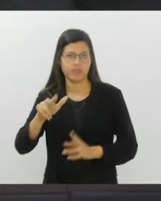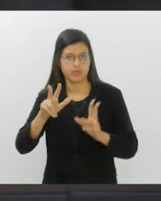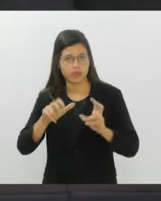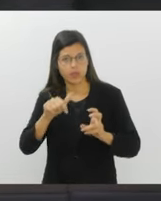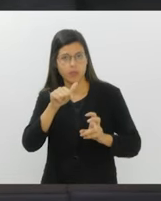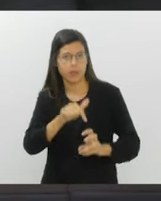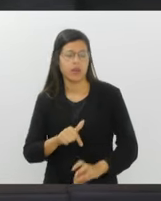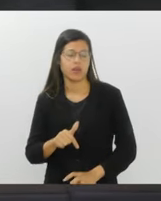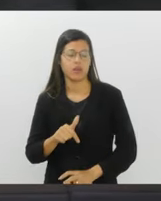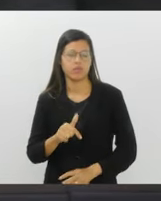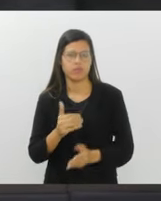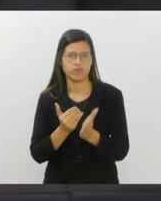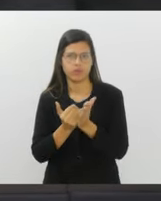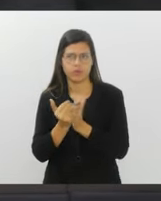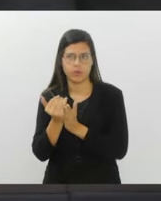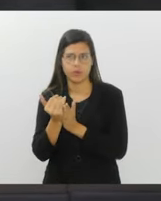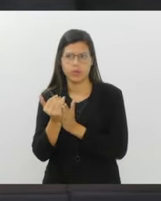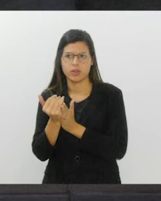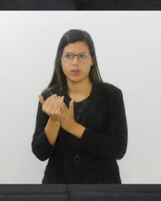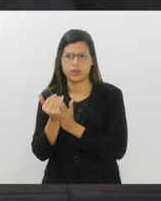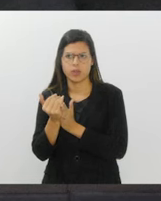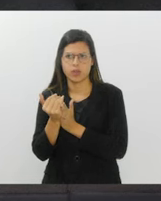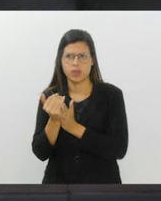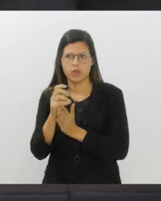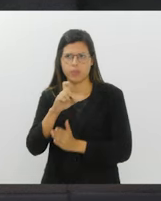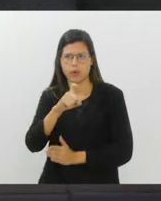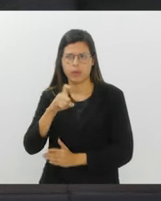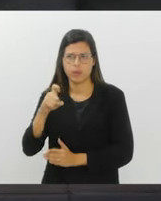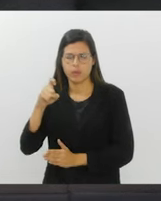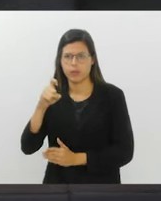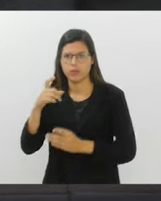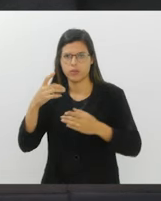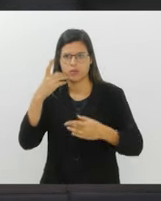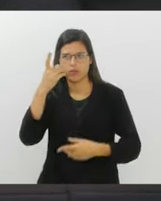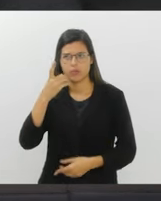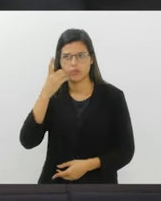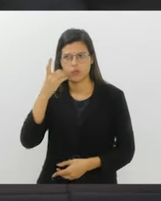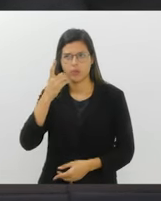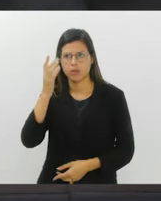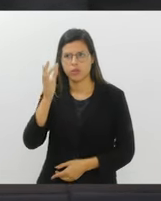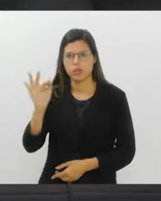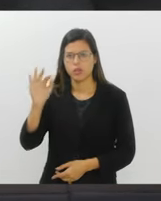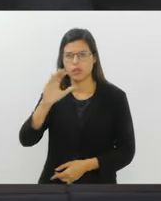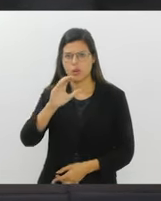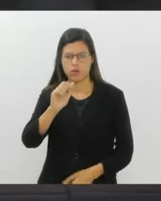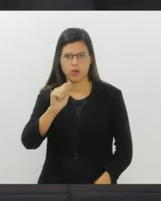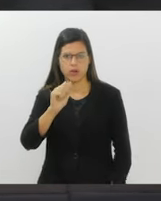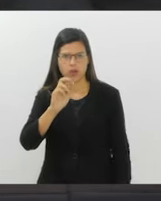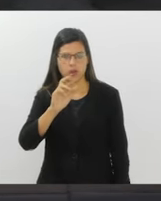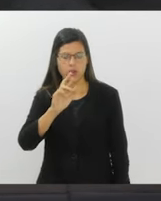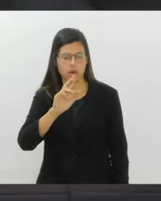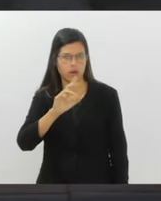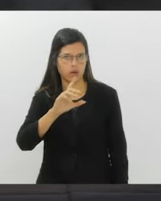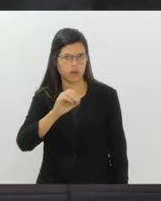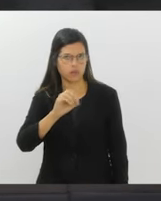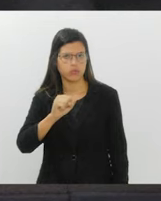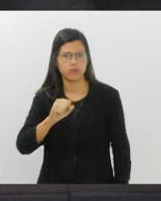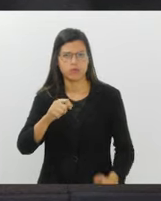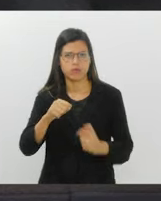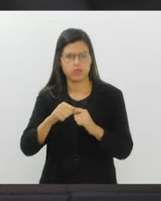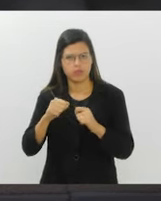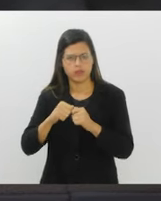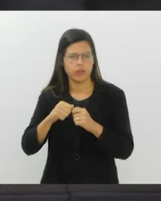vou começar pelo ex-deputado federal, Carlos Santana, que tem feito